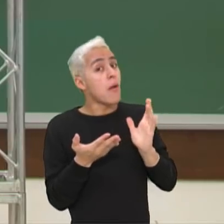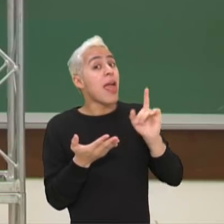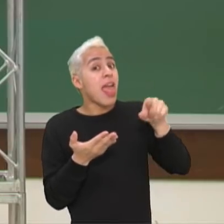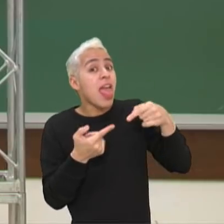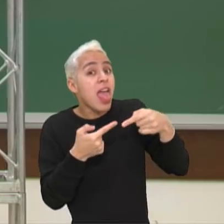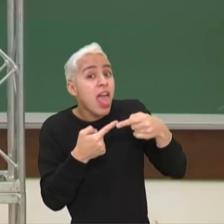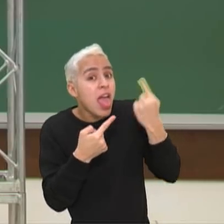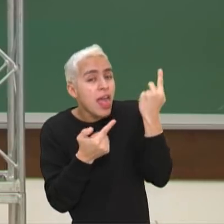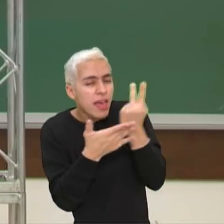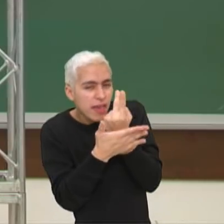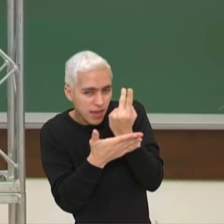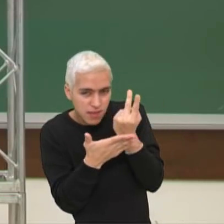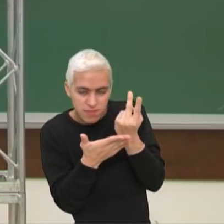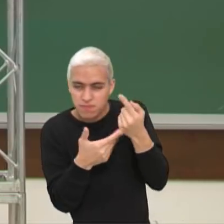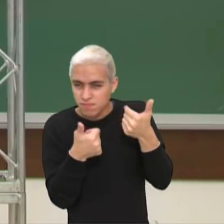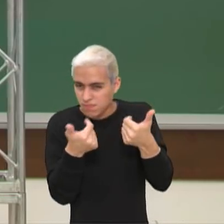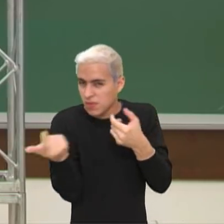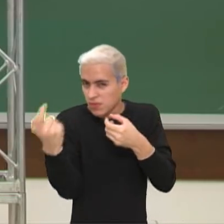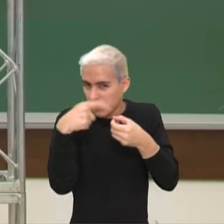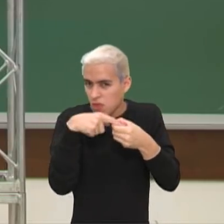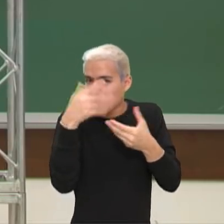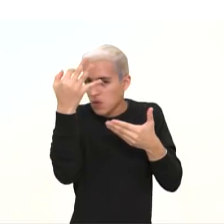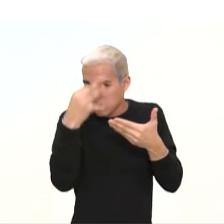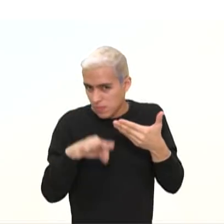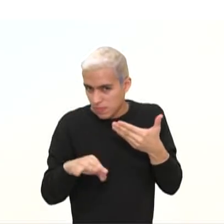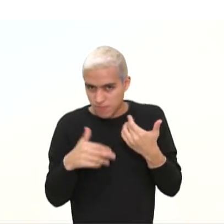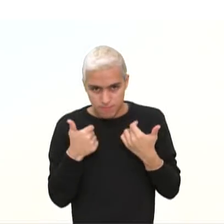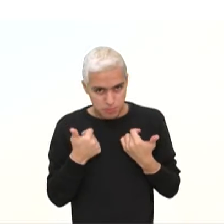gente já volta com a resposta correta mais uma vez.